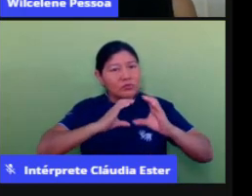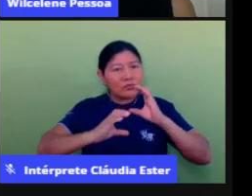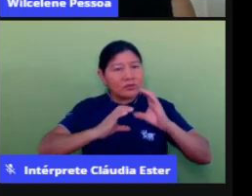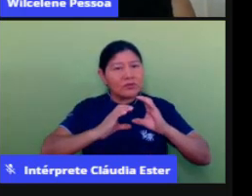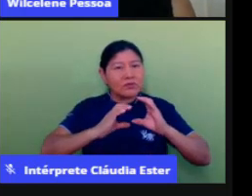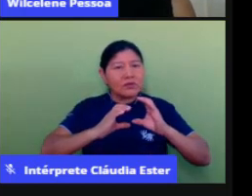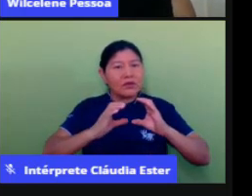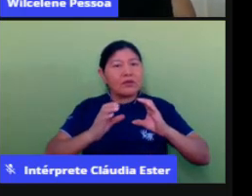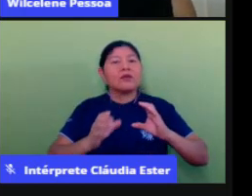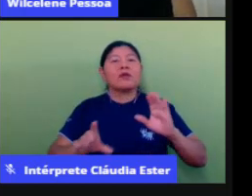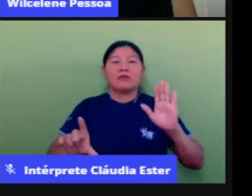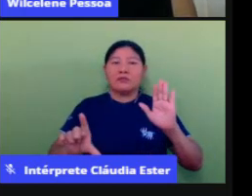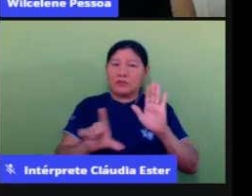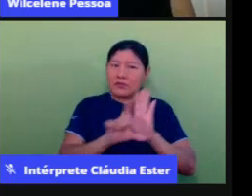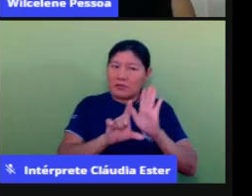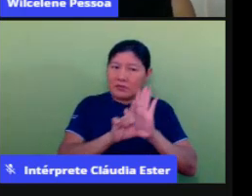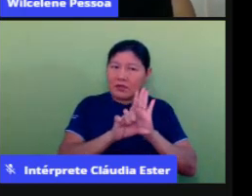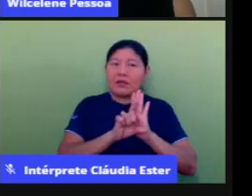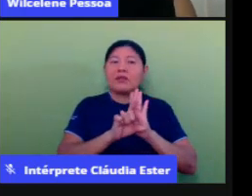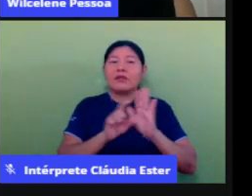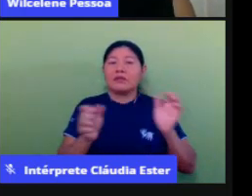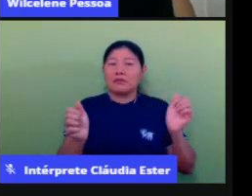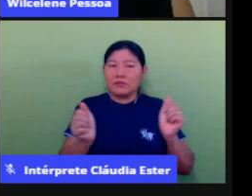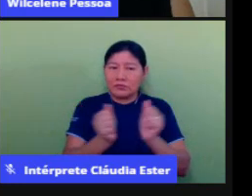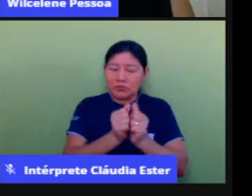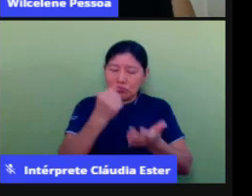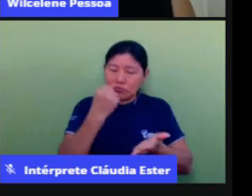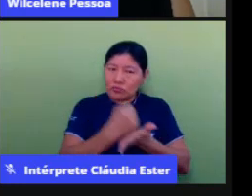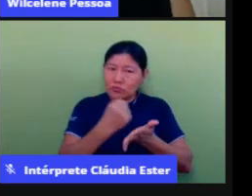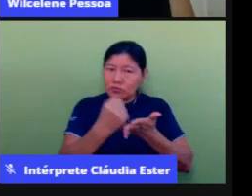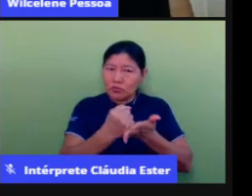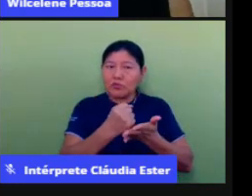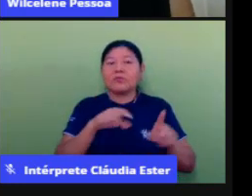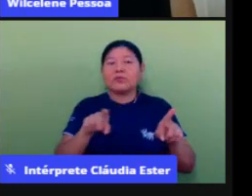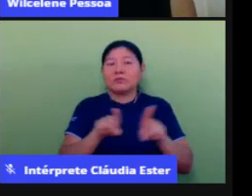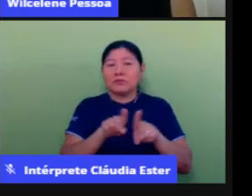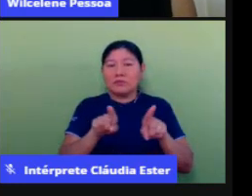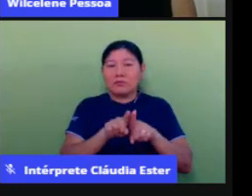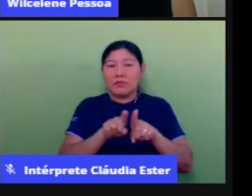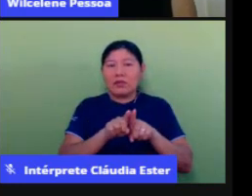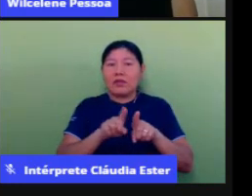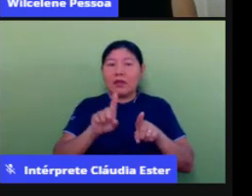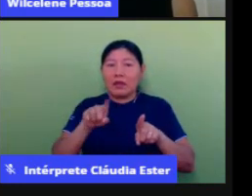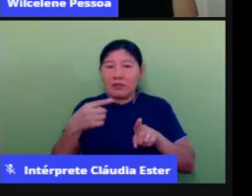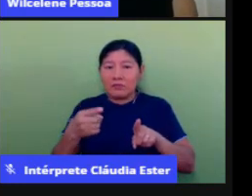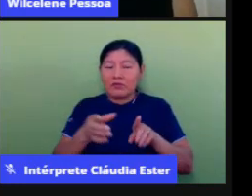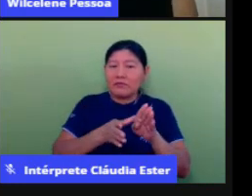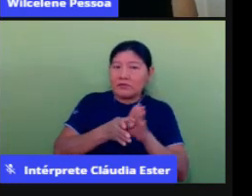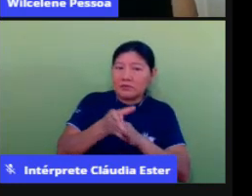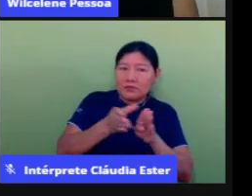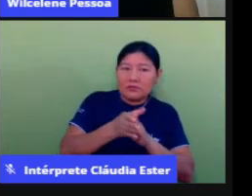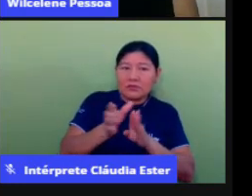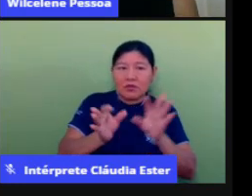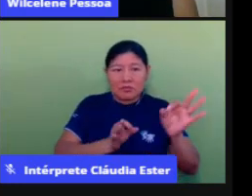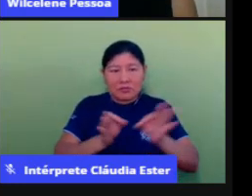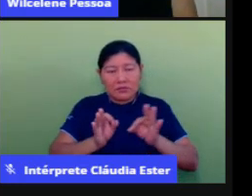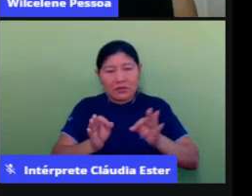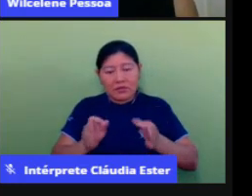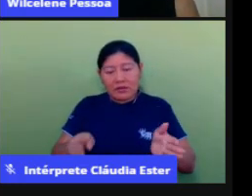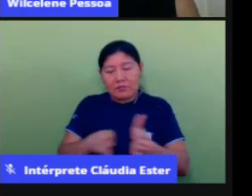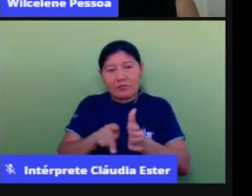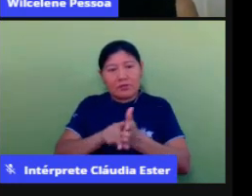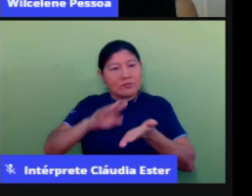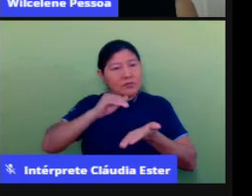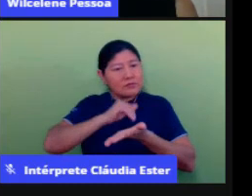trazido na lei, isso é trazido na resolução, e mais à frente nós veremos também nas orientações organizadas pela secretaria. Então,